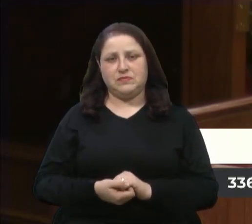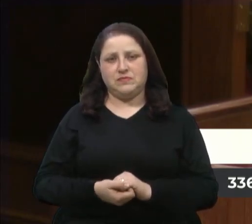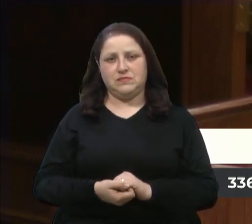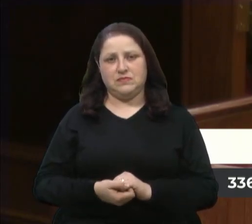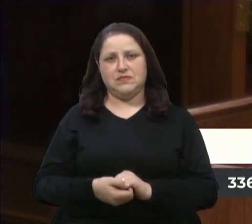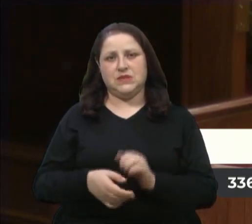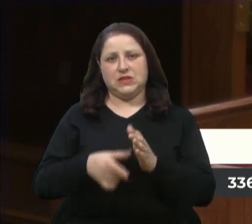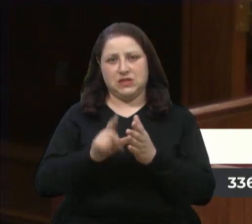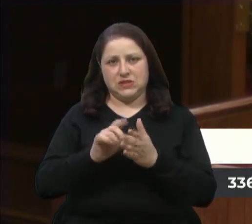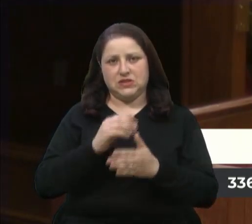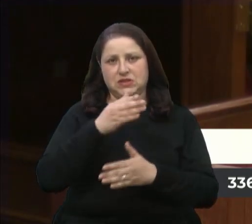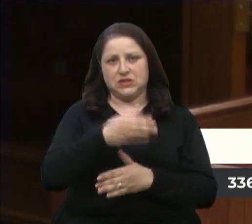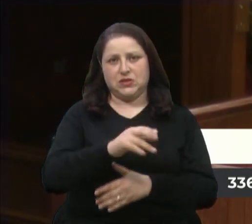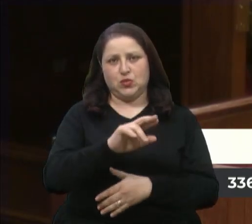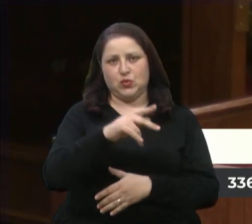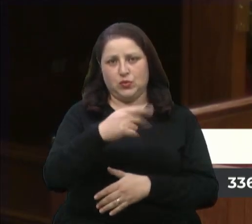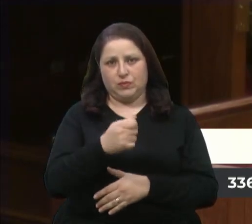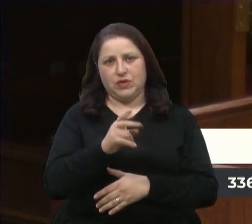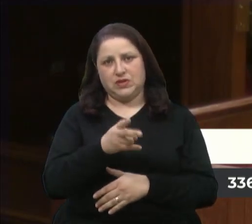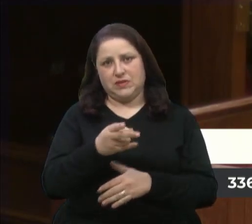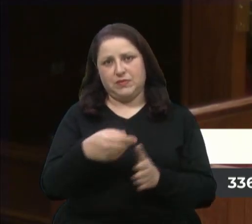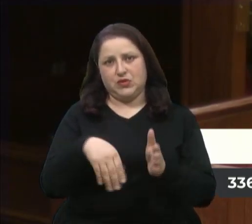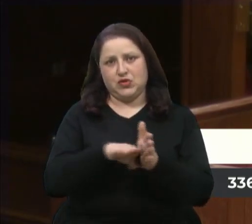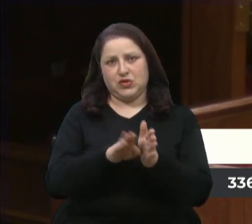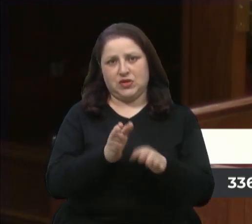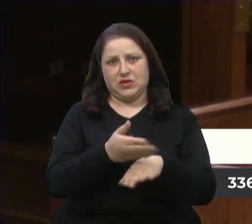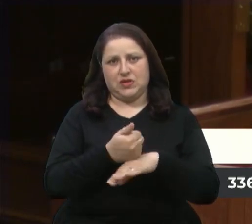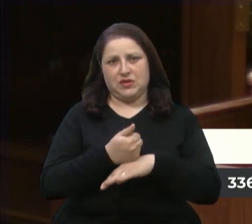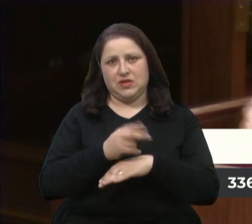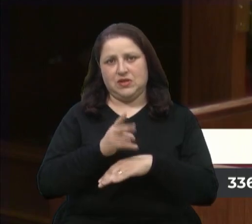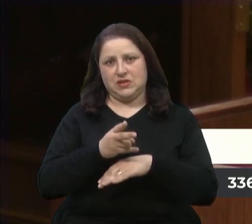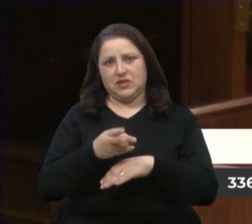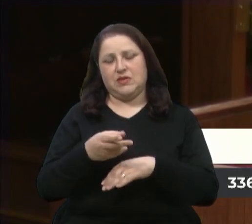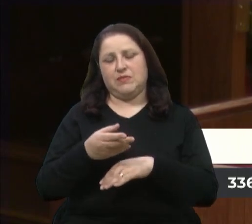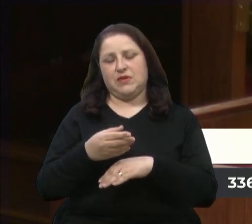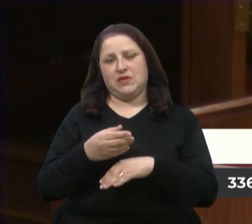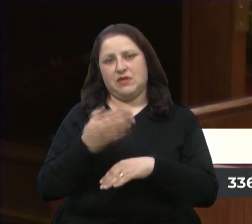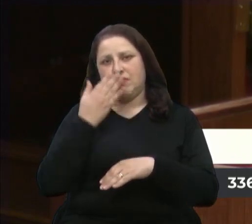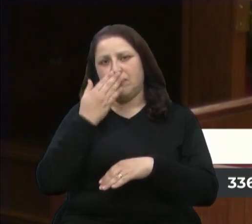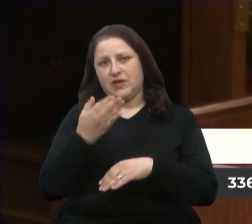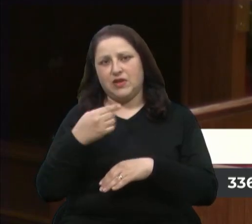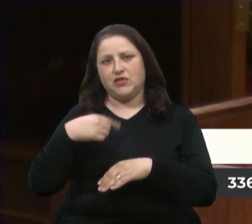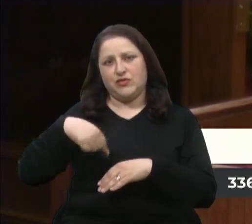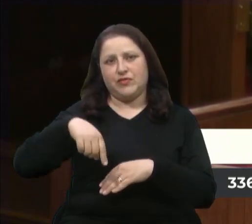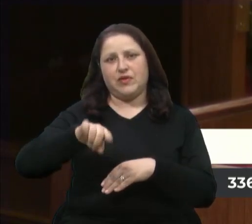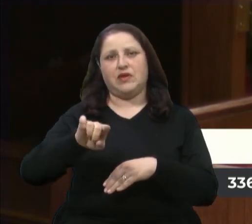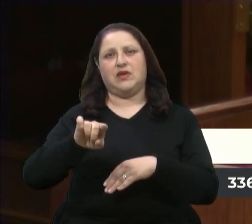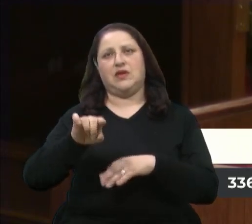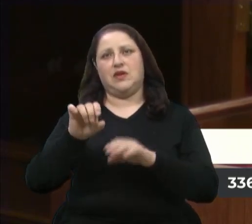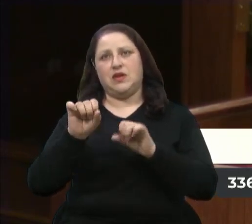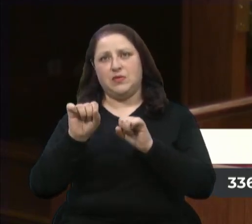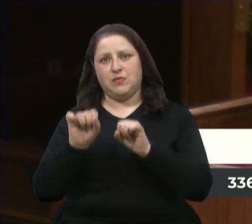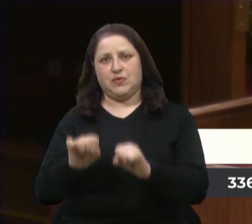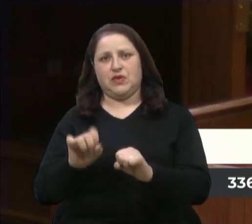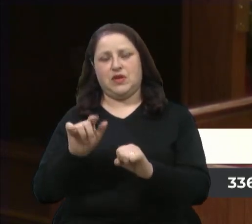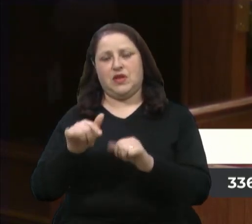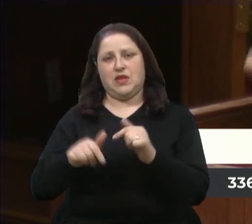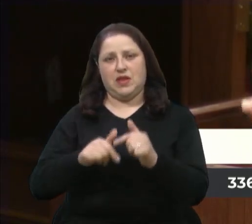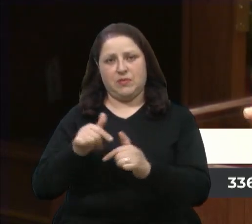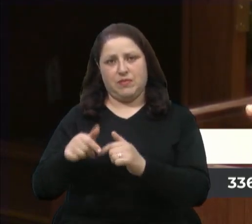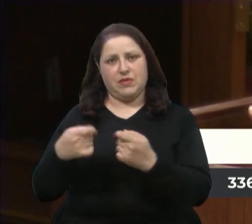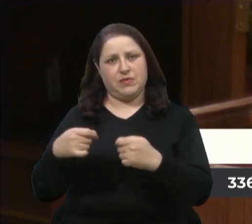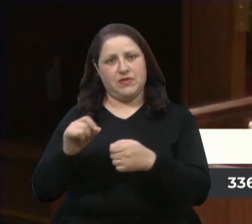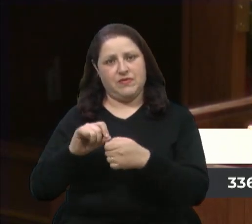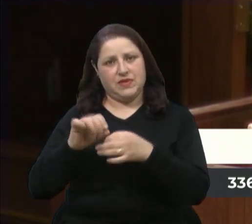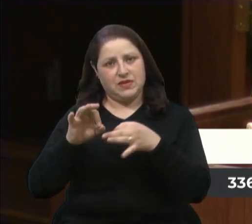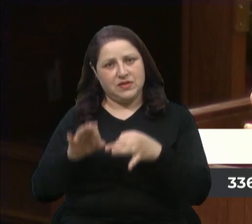na UPA, nós sempre adiantado, né, como sempre, a gente sempre vai na frente para poder... É um trabalho que tem que ser bem